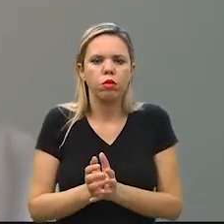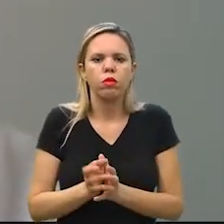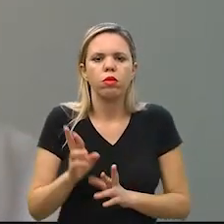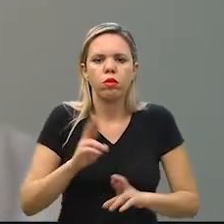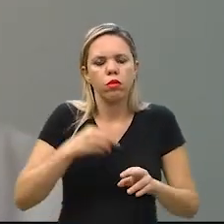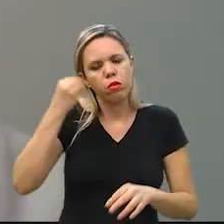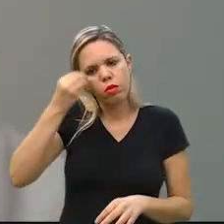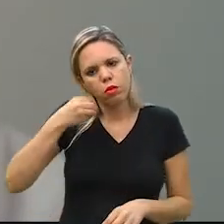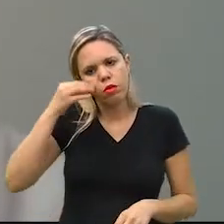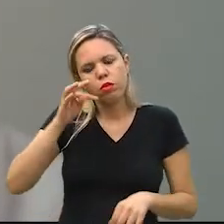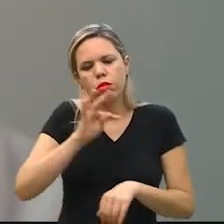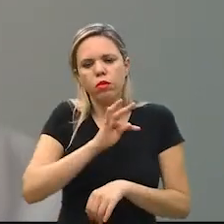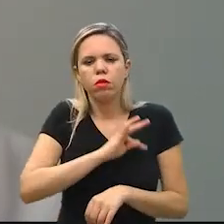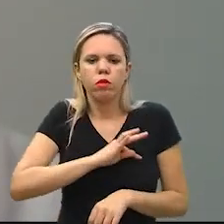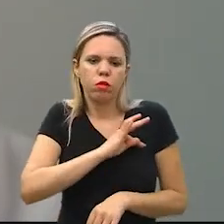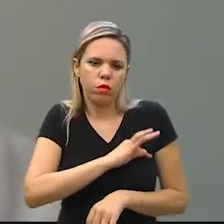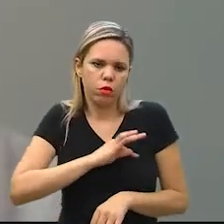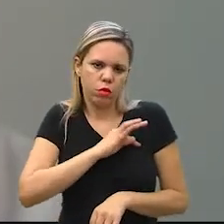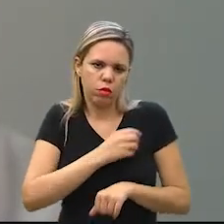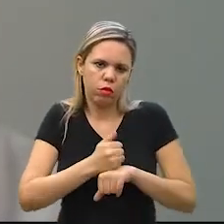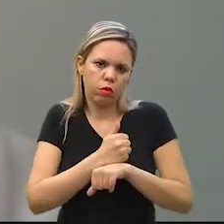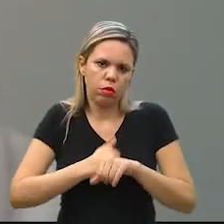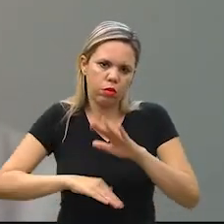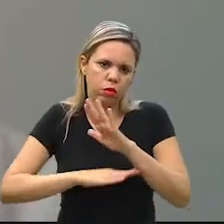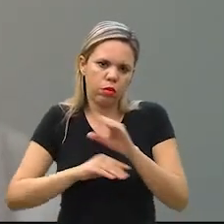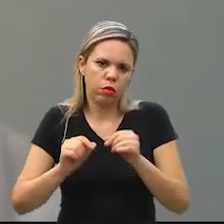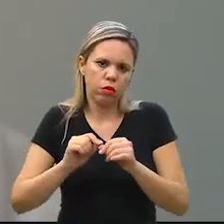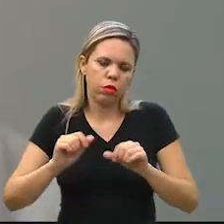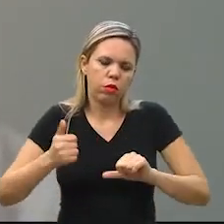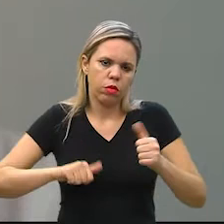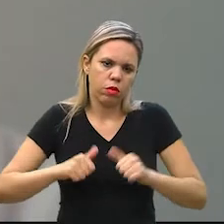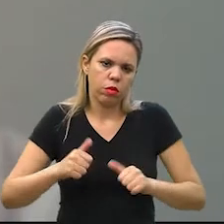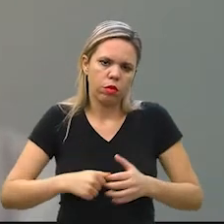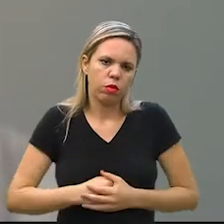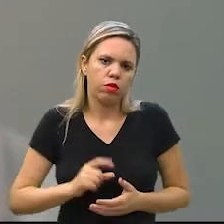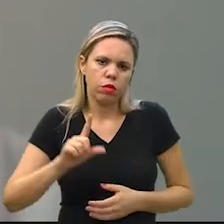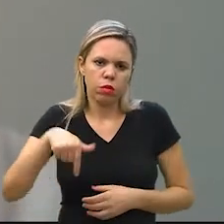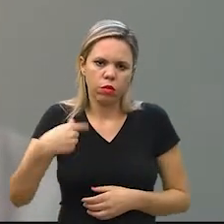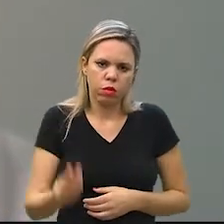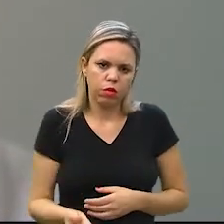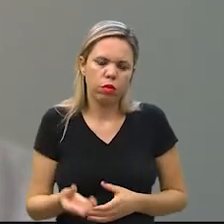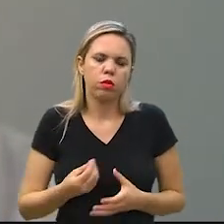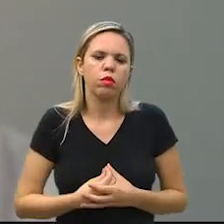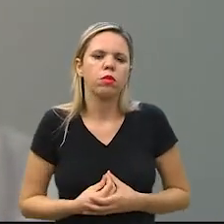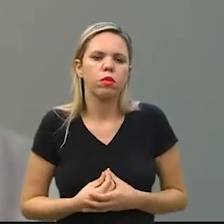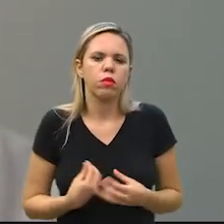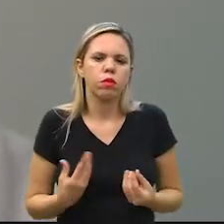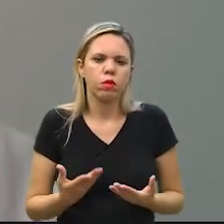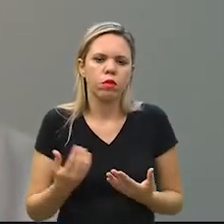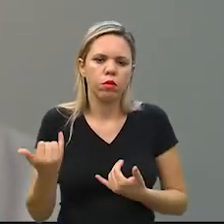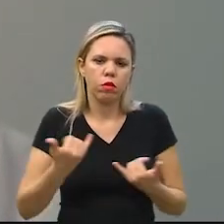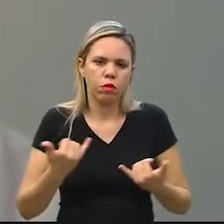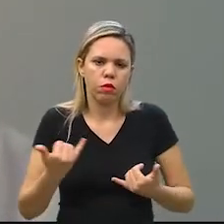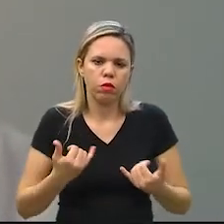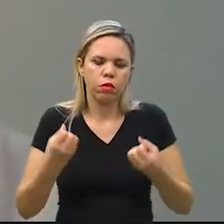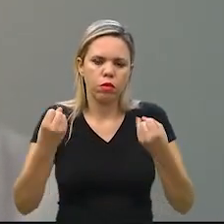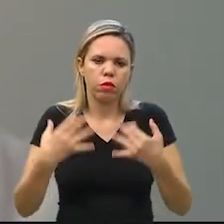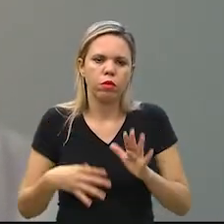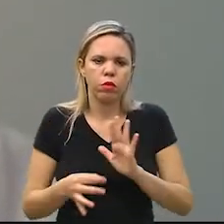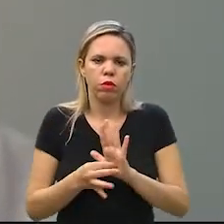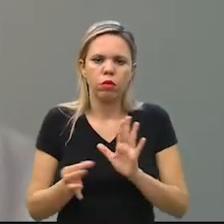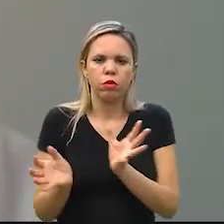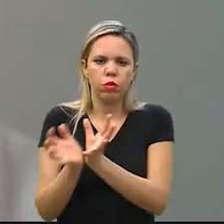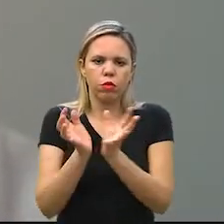analistas técnicos que nós temos na Câmara Municipal, que fazem toda a análise e depois nos subsidiam para dar o parecer